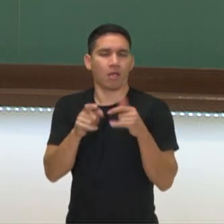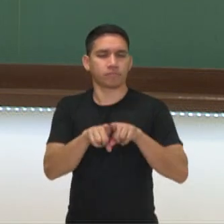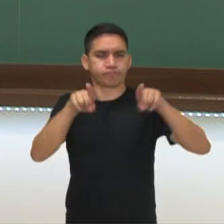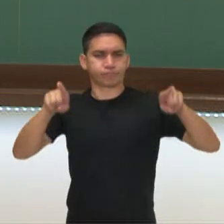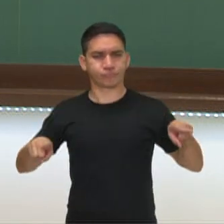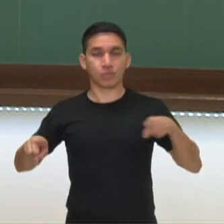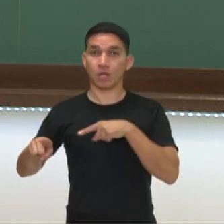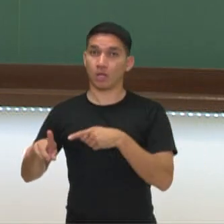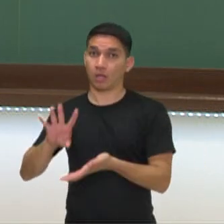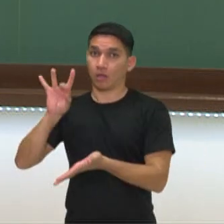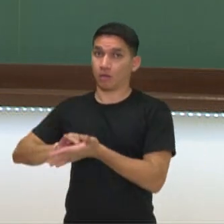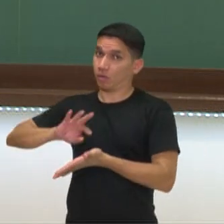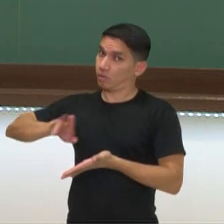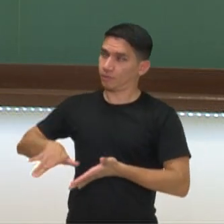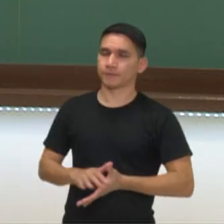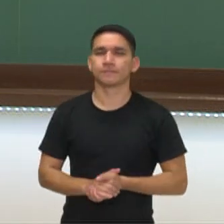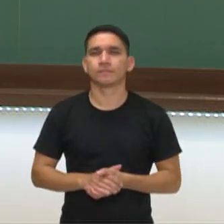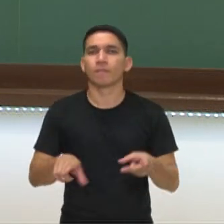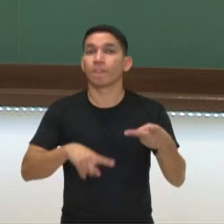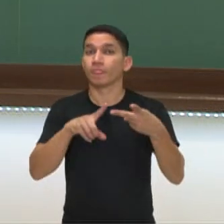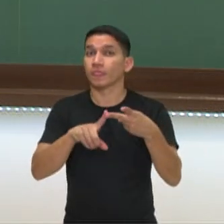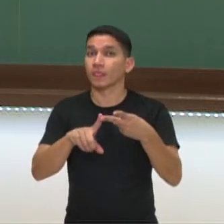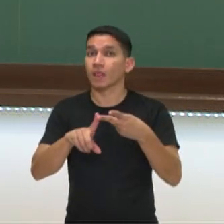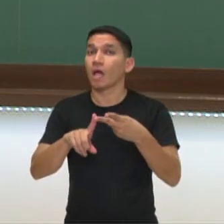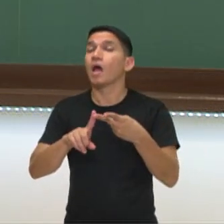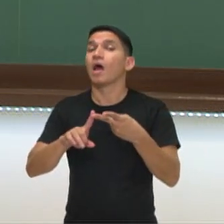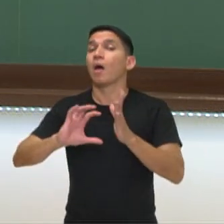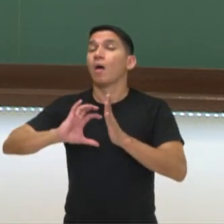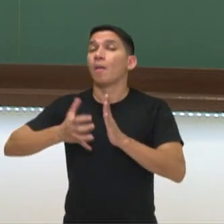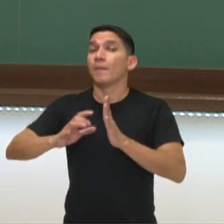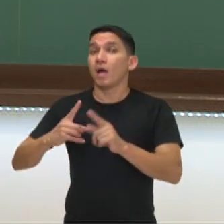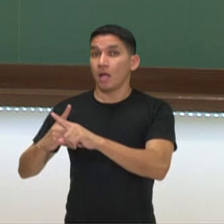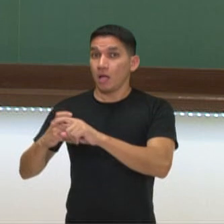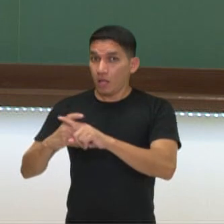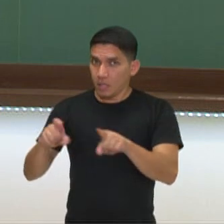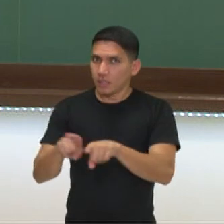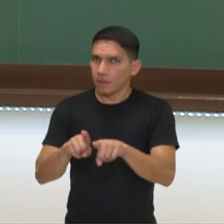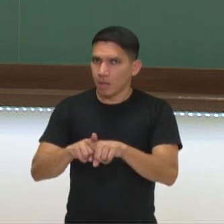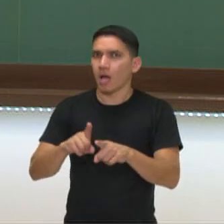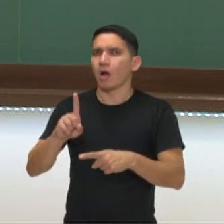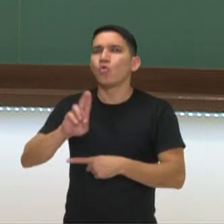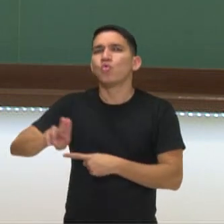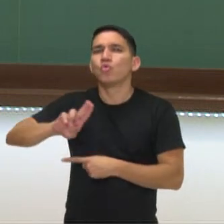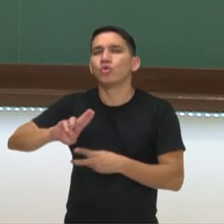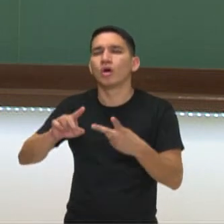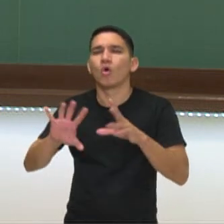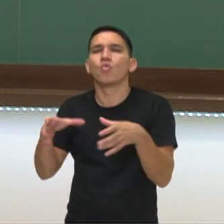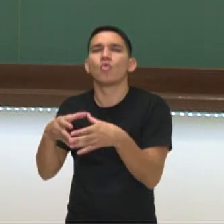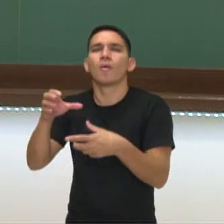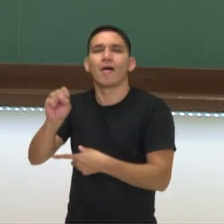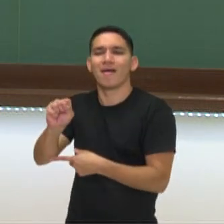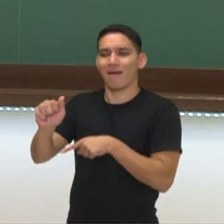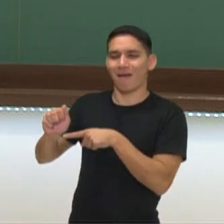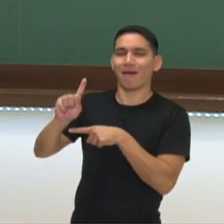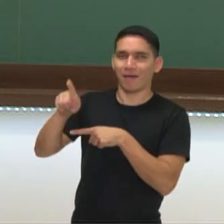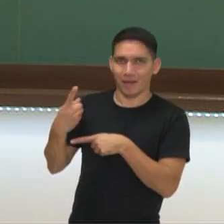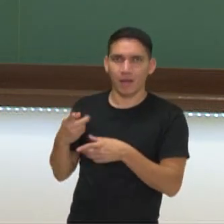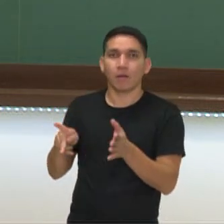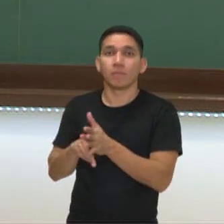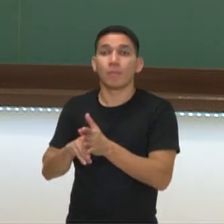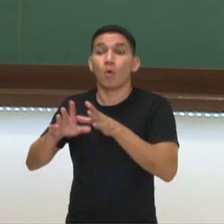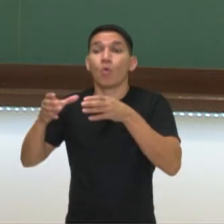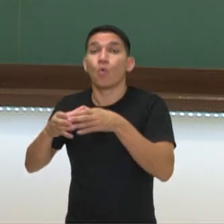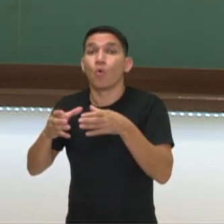paramilitar. O Partido Nazista Alemão também usou ali as SA, né, as seções de assalto, como um